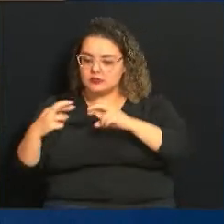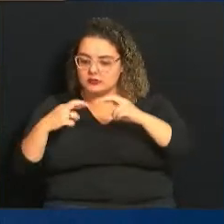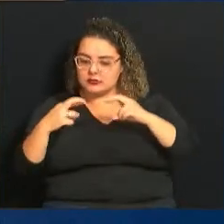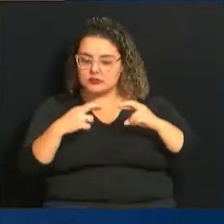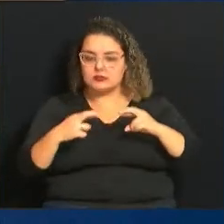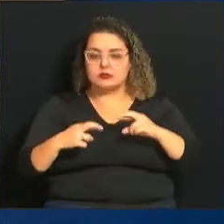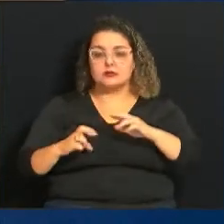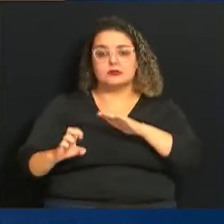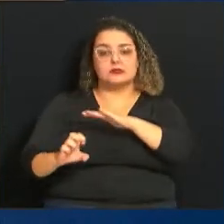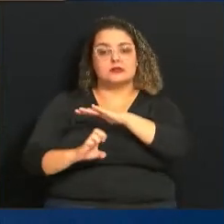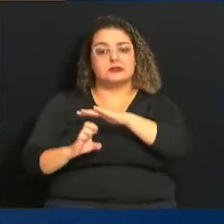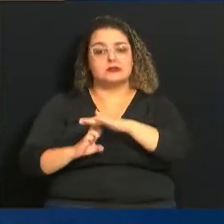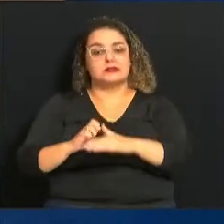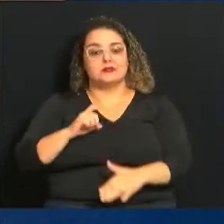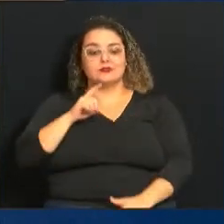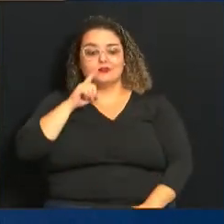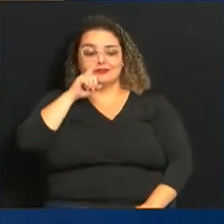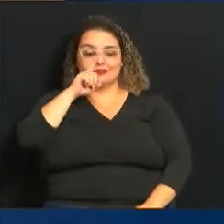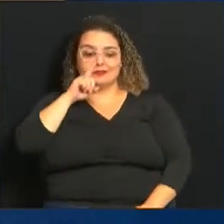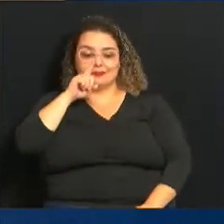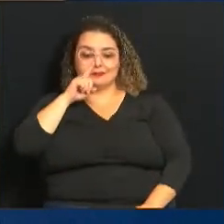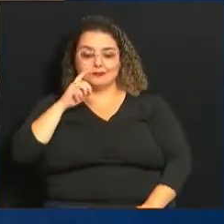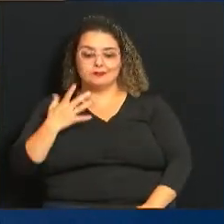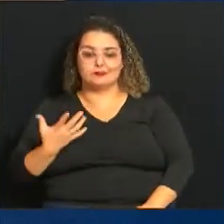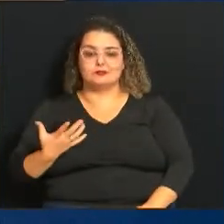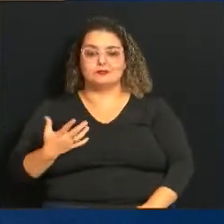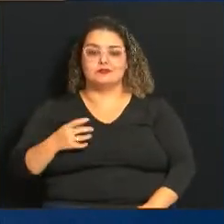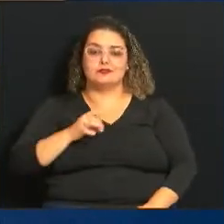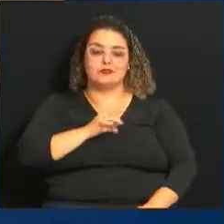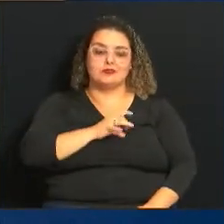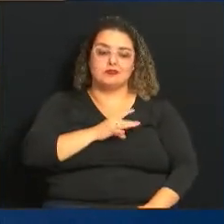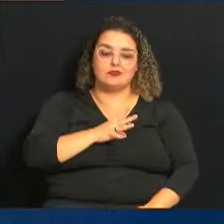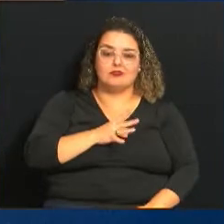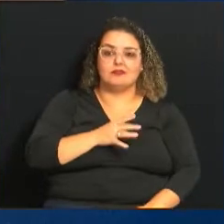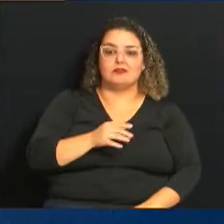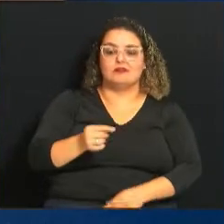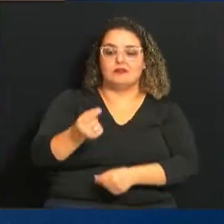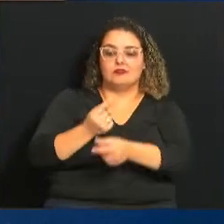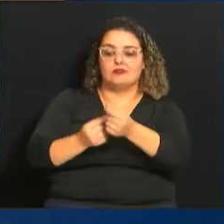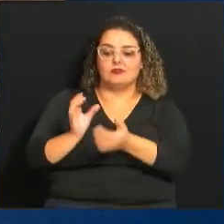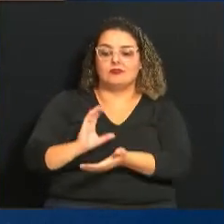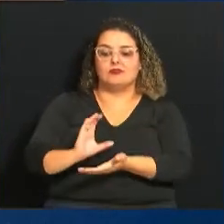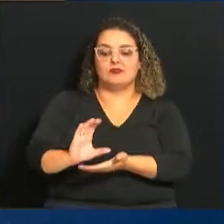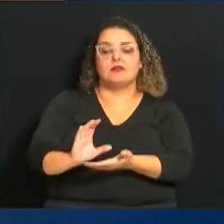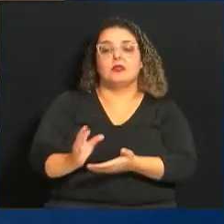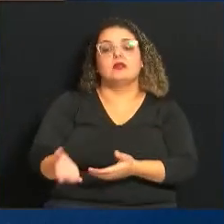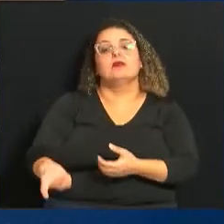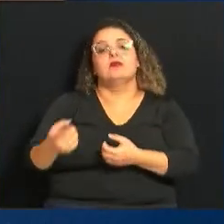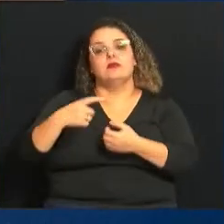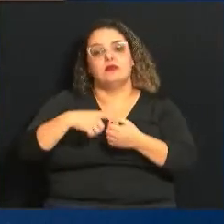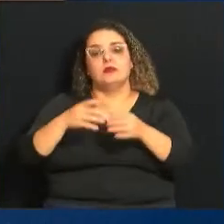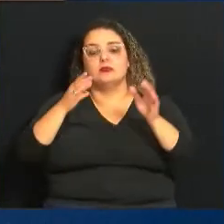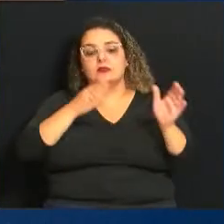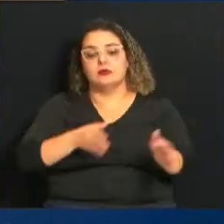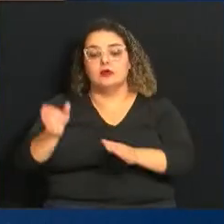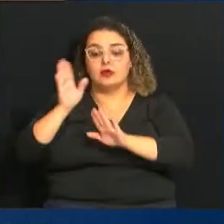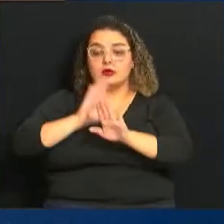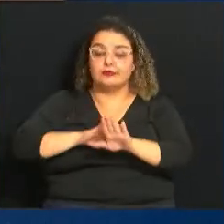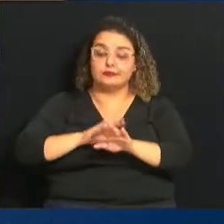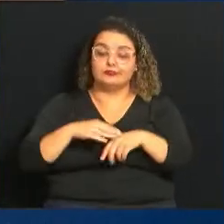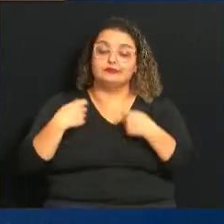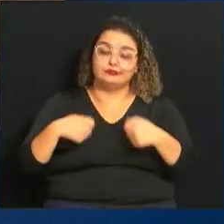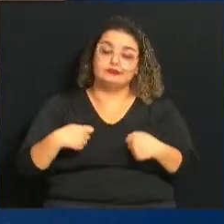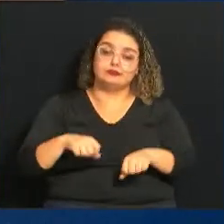estão receosos em investir, retomar a atividade por causa disso. Então nós temos que aguardar um pouco. Já em relação